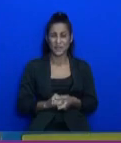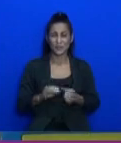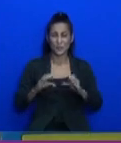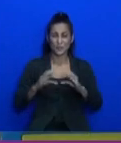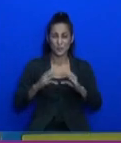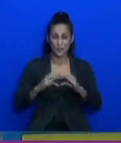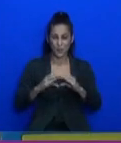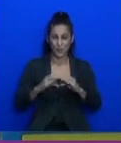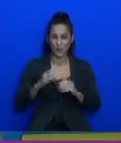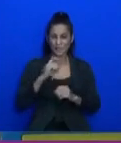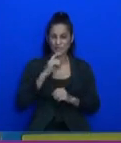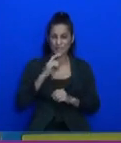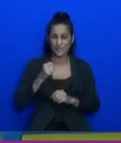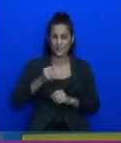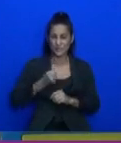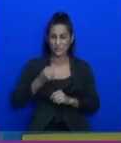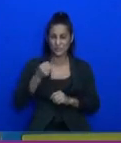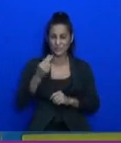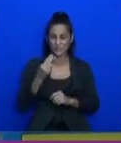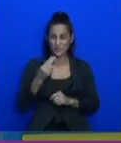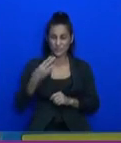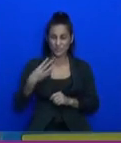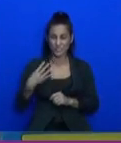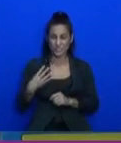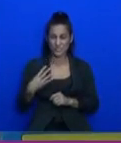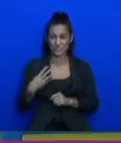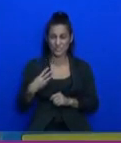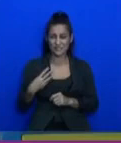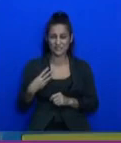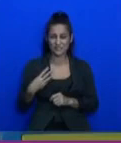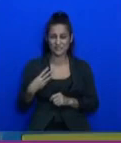Bola verde número 23.